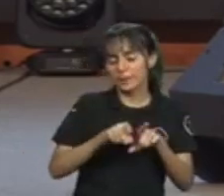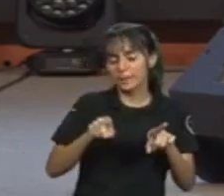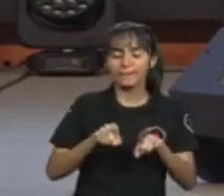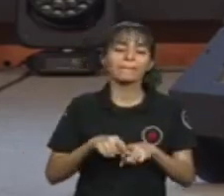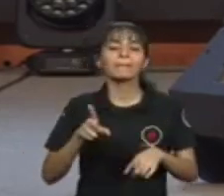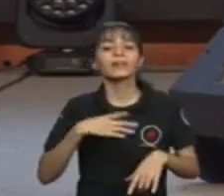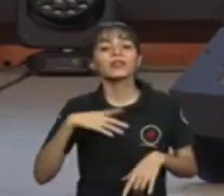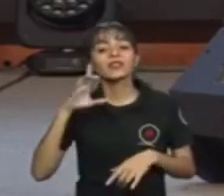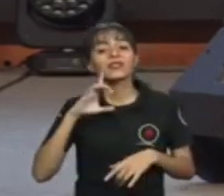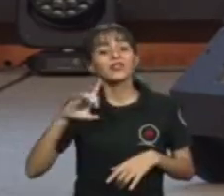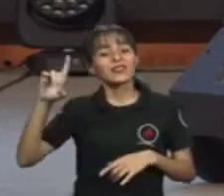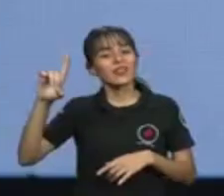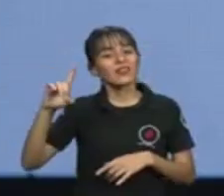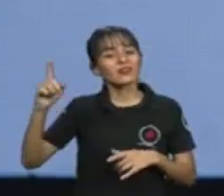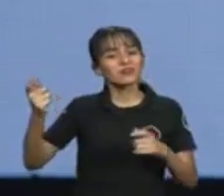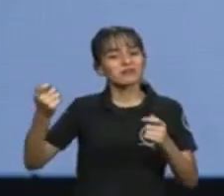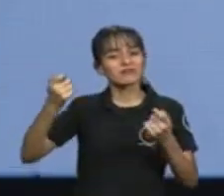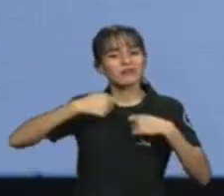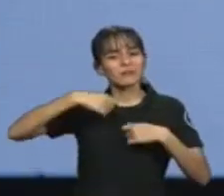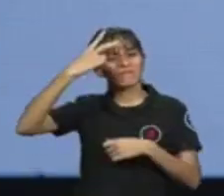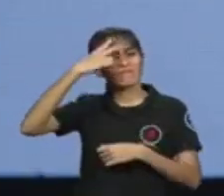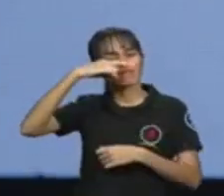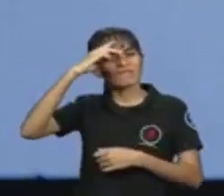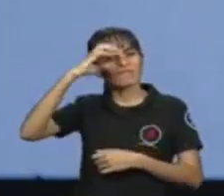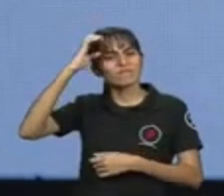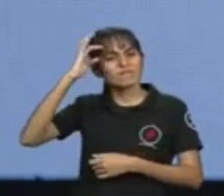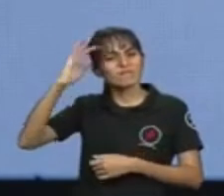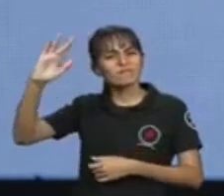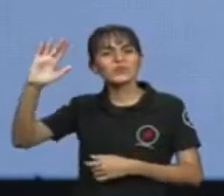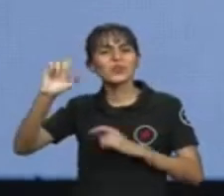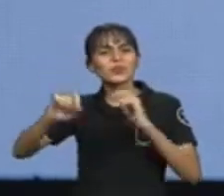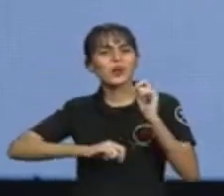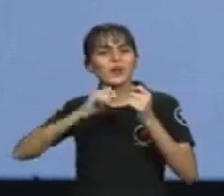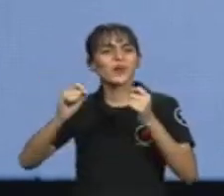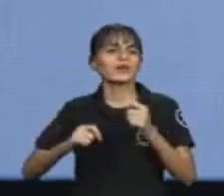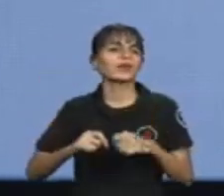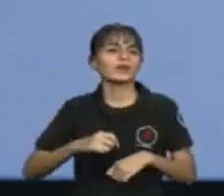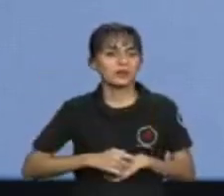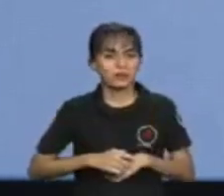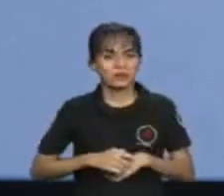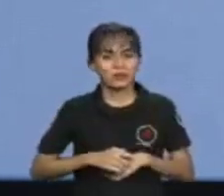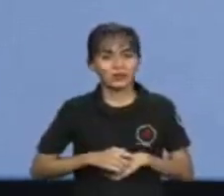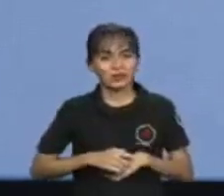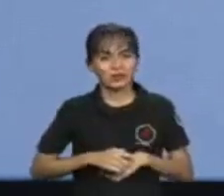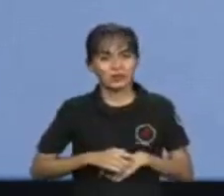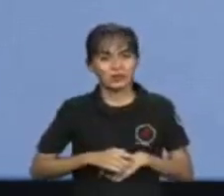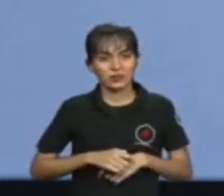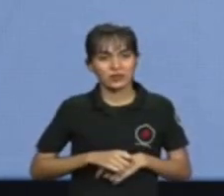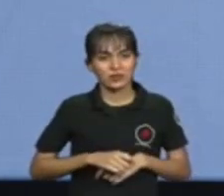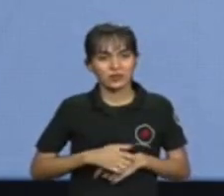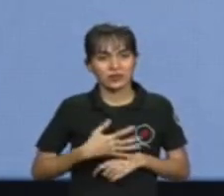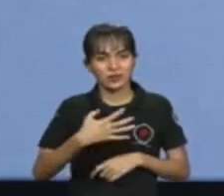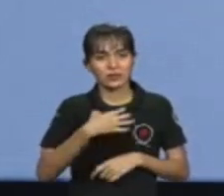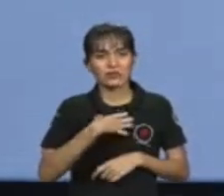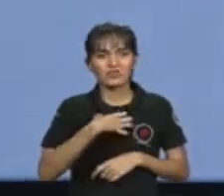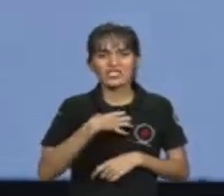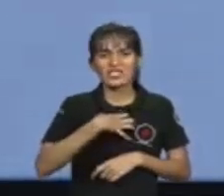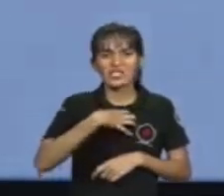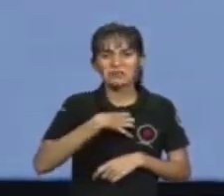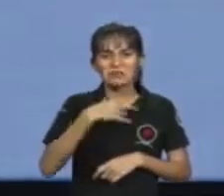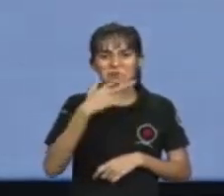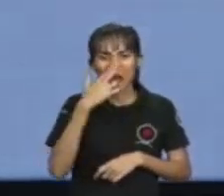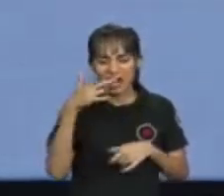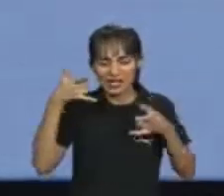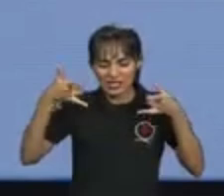Ele me levou naquele momento para eu me enxergar dentro de um caixão e eu conseguir sentir